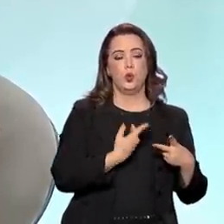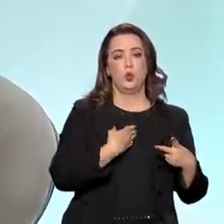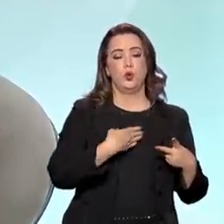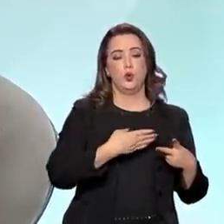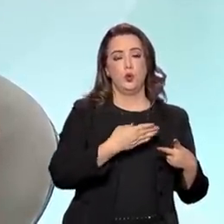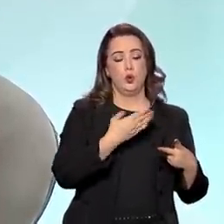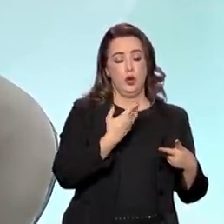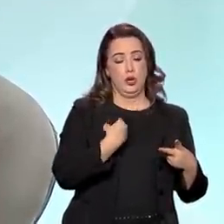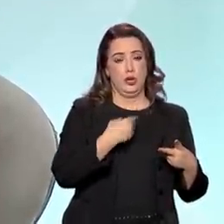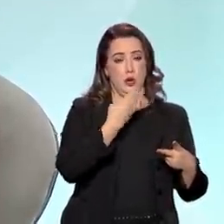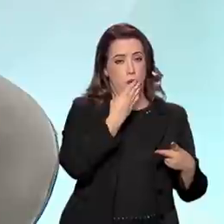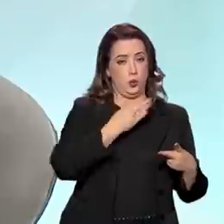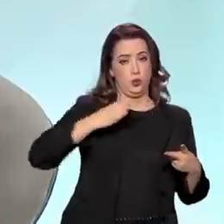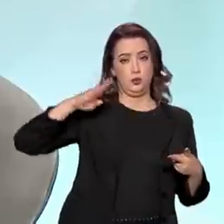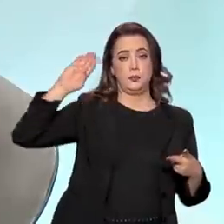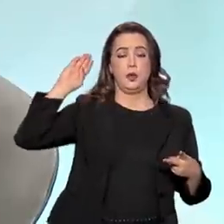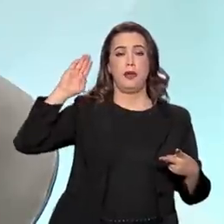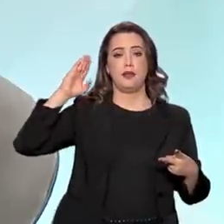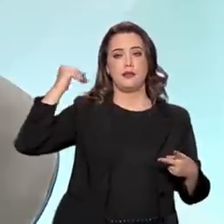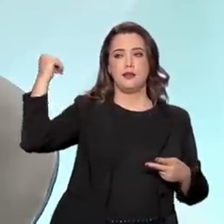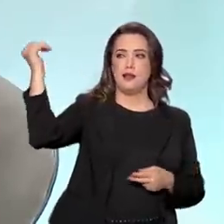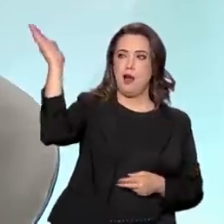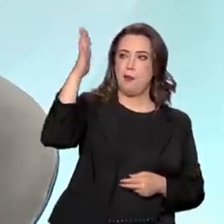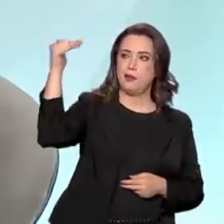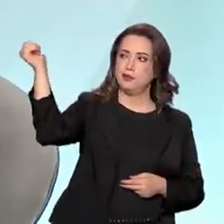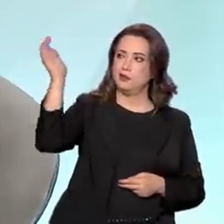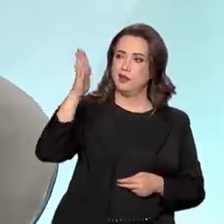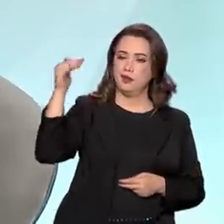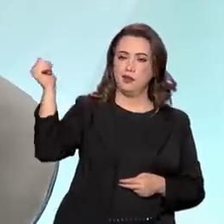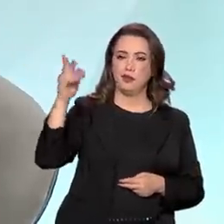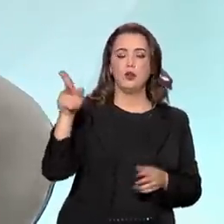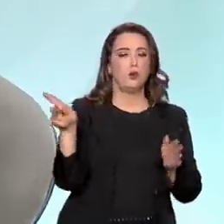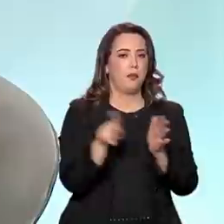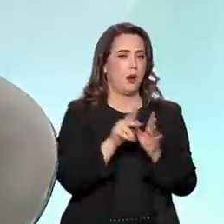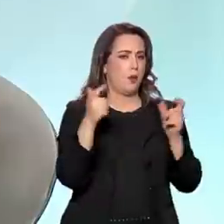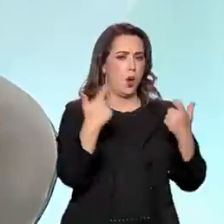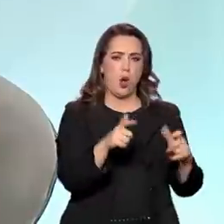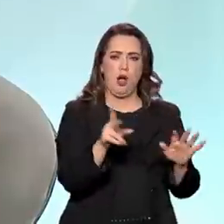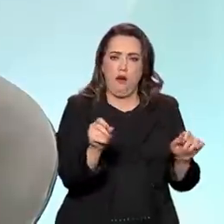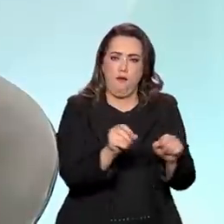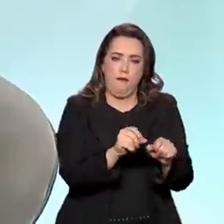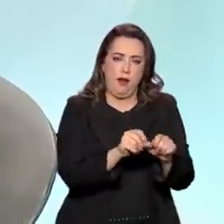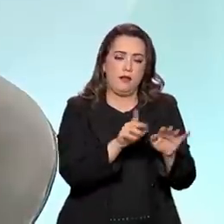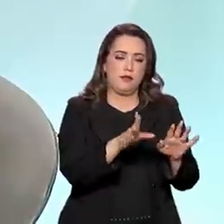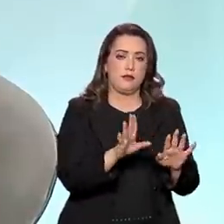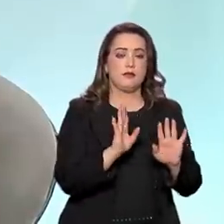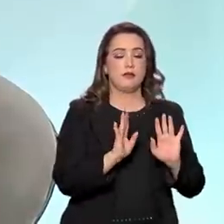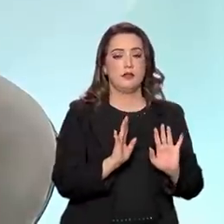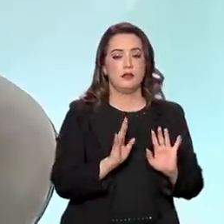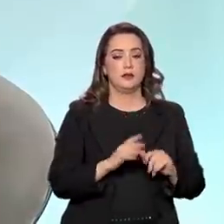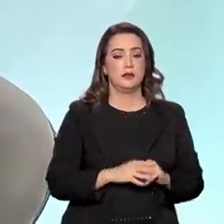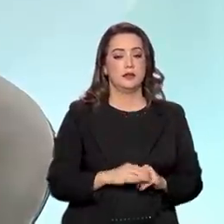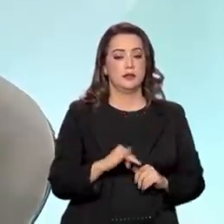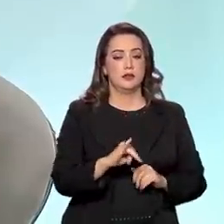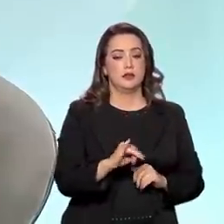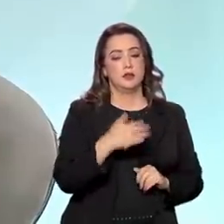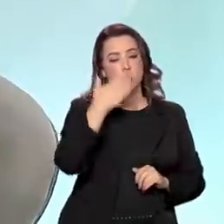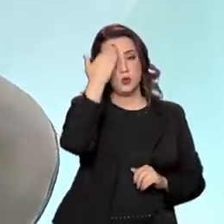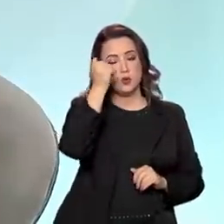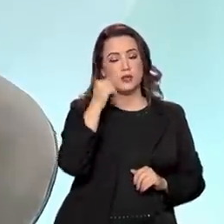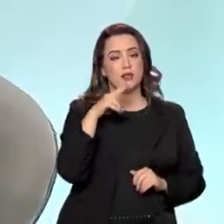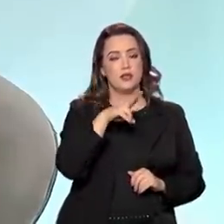que ele faz presencial ou na junta de Serviço Militar ou na própria comissão de seleção eu não sei que que você